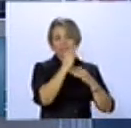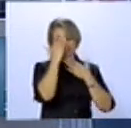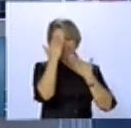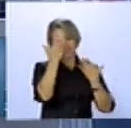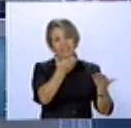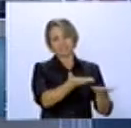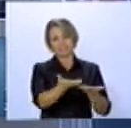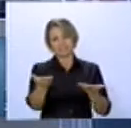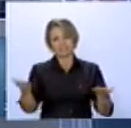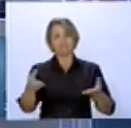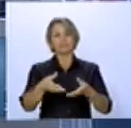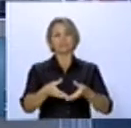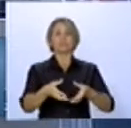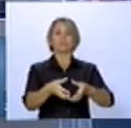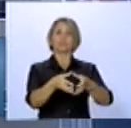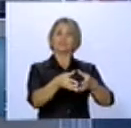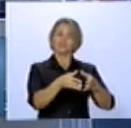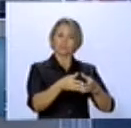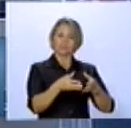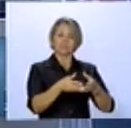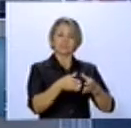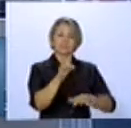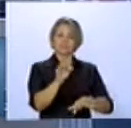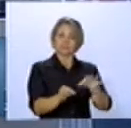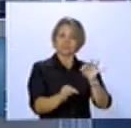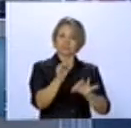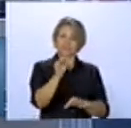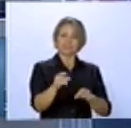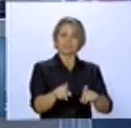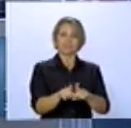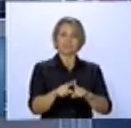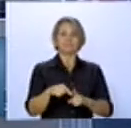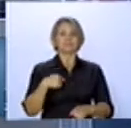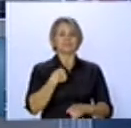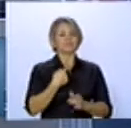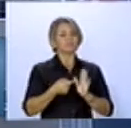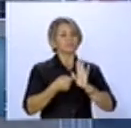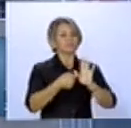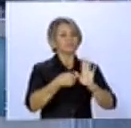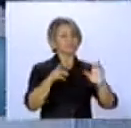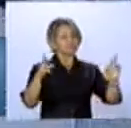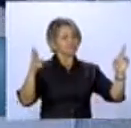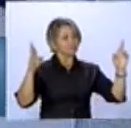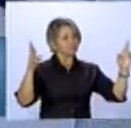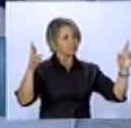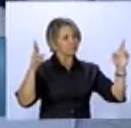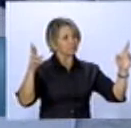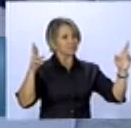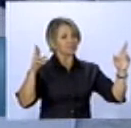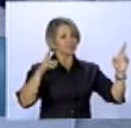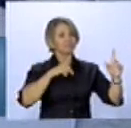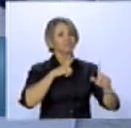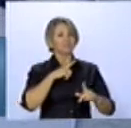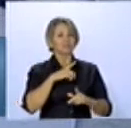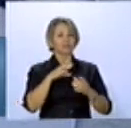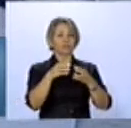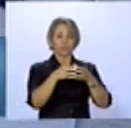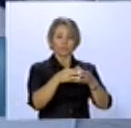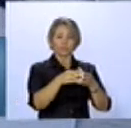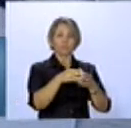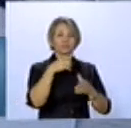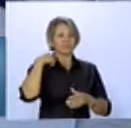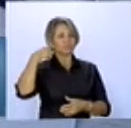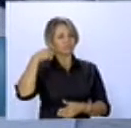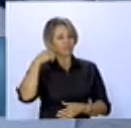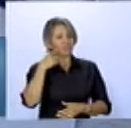Serrinha defensores nossa Constituição na qual também depositamos as nossas esperanças de que acolha aderir da OAB e não